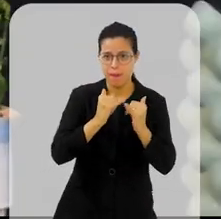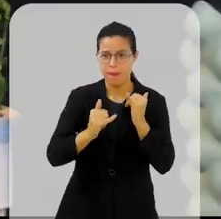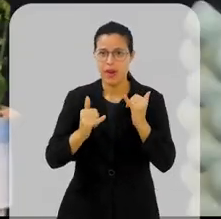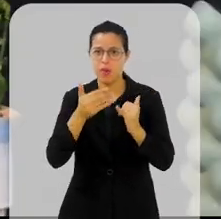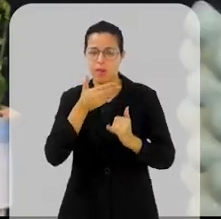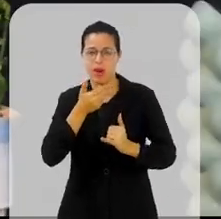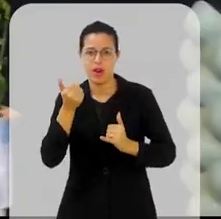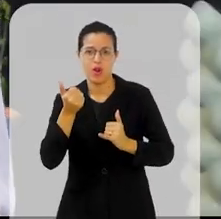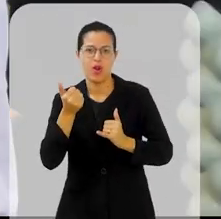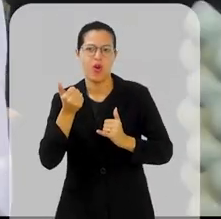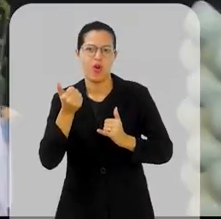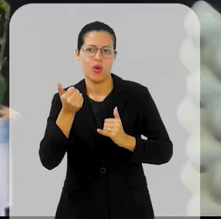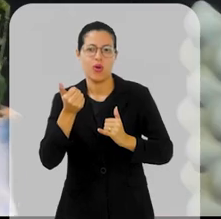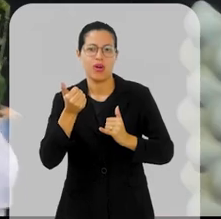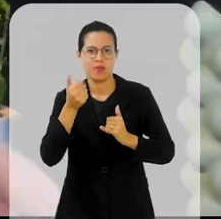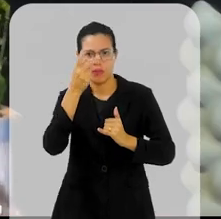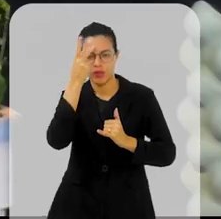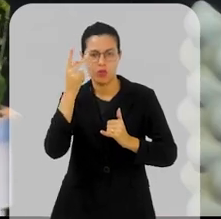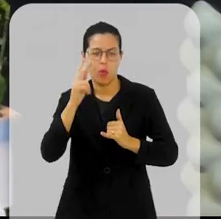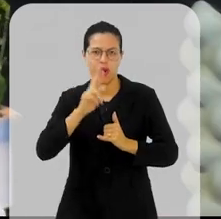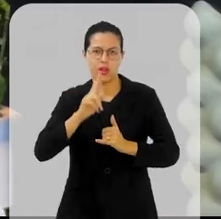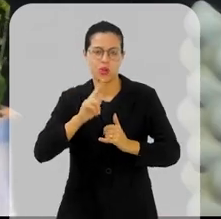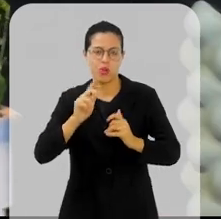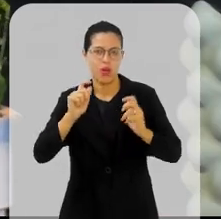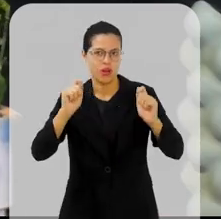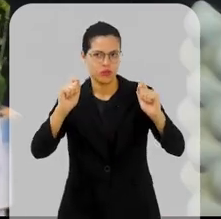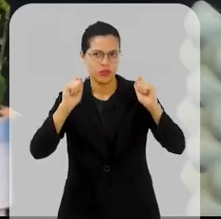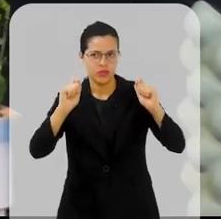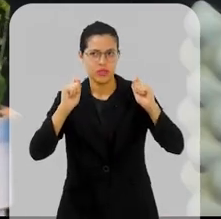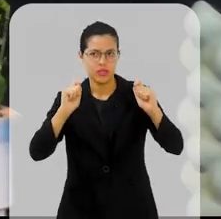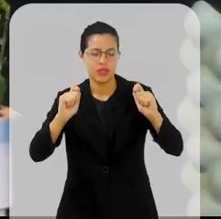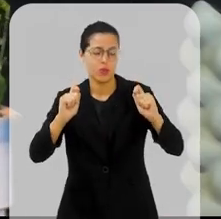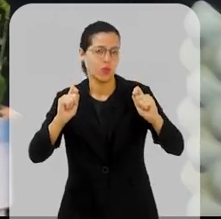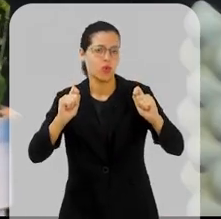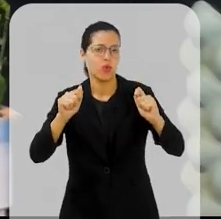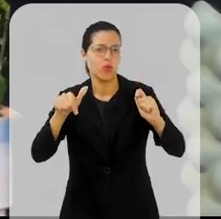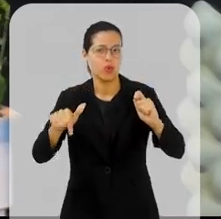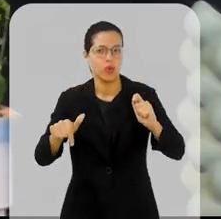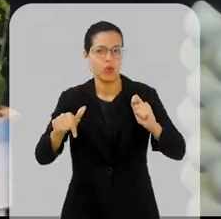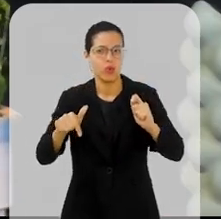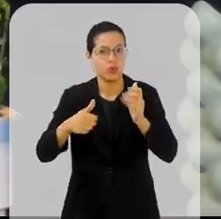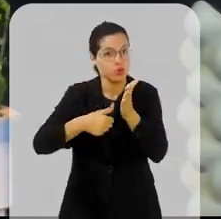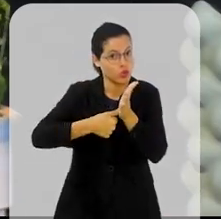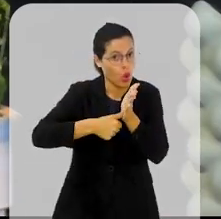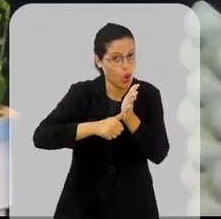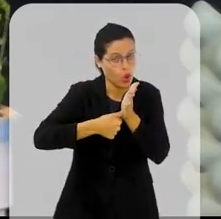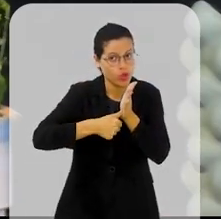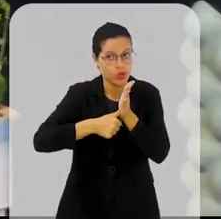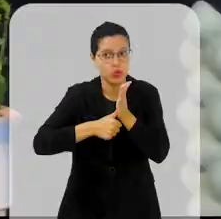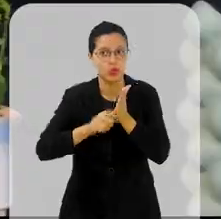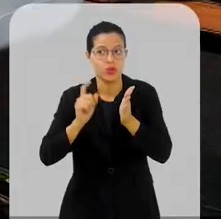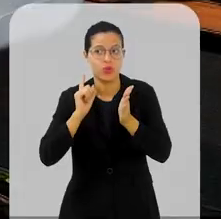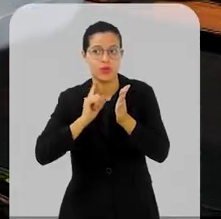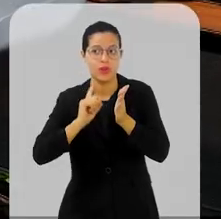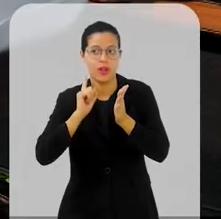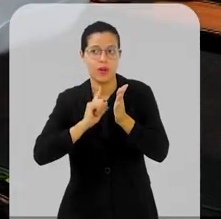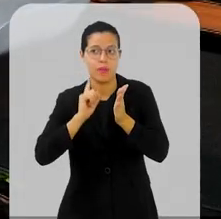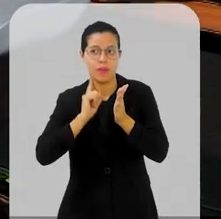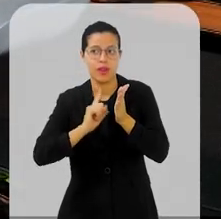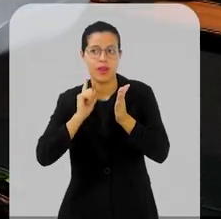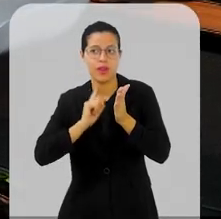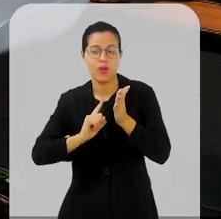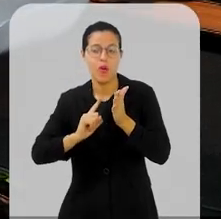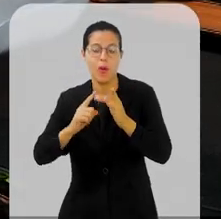ideal para você dar chance para aquele que não é torcedor, mas que é aquele que não é torcedor sócio do Flamengo.